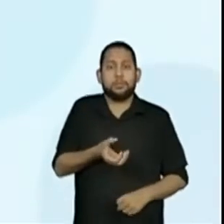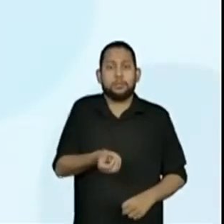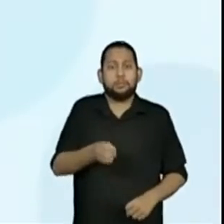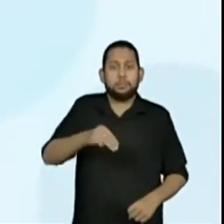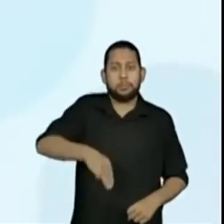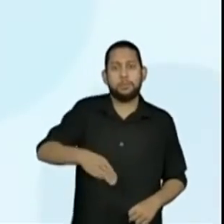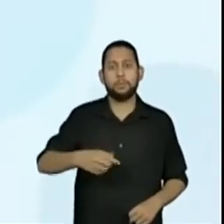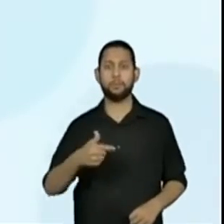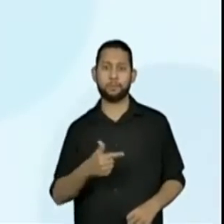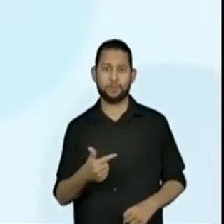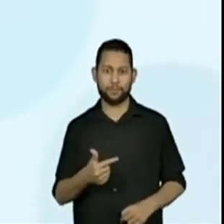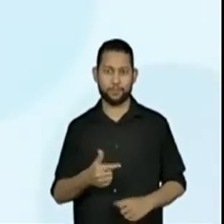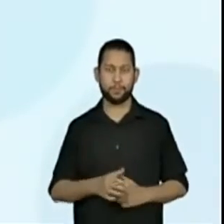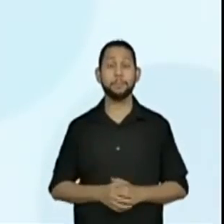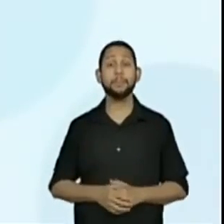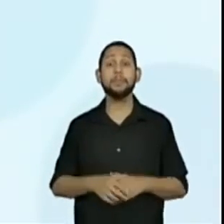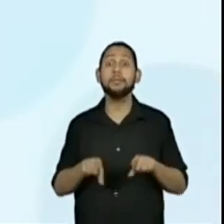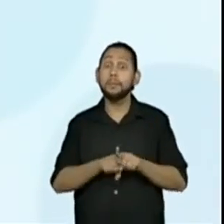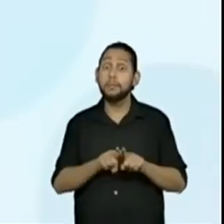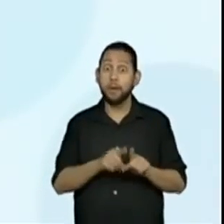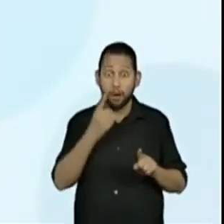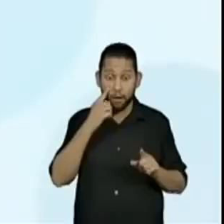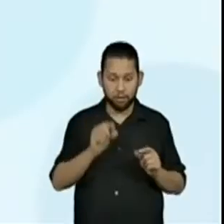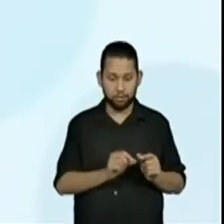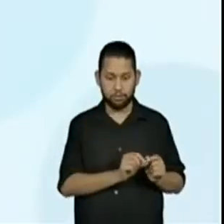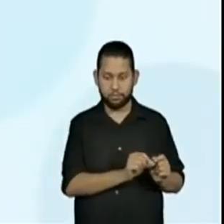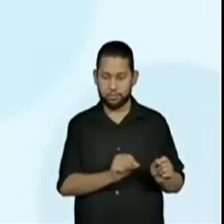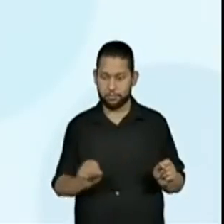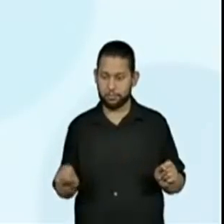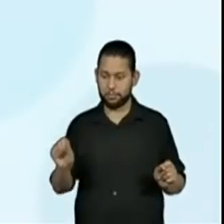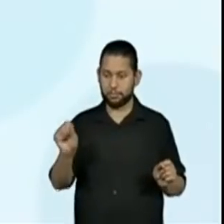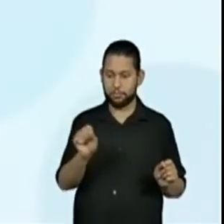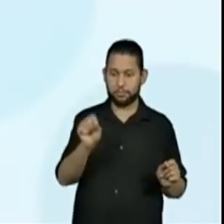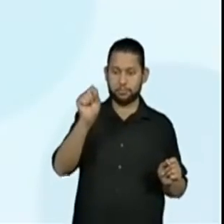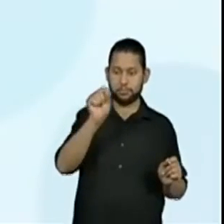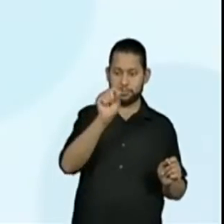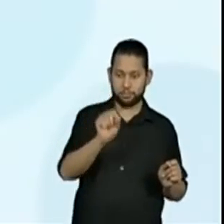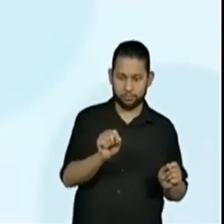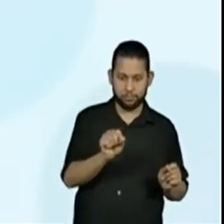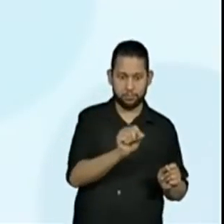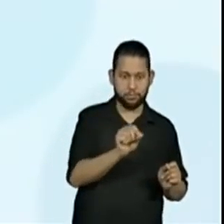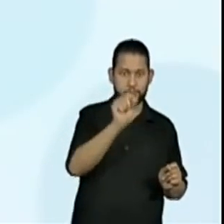qu e o meu perímetro é